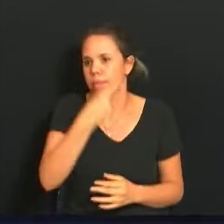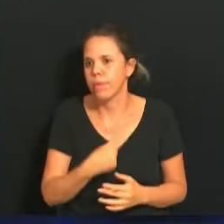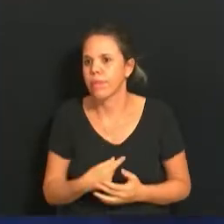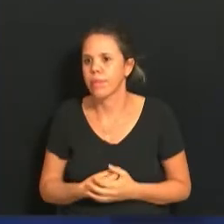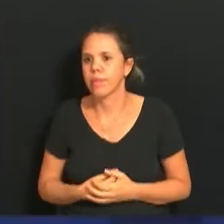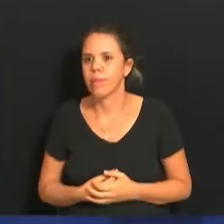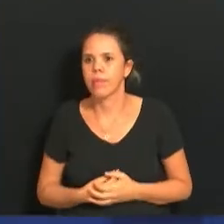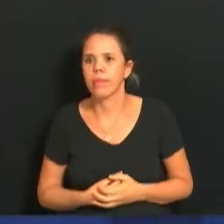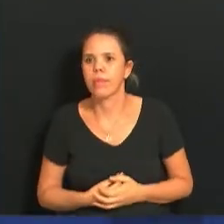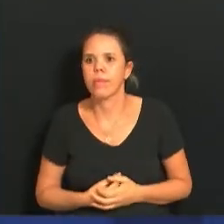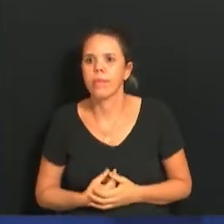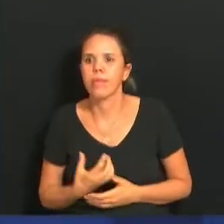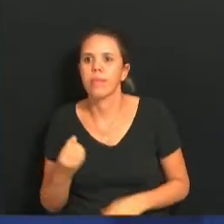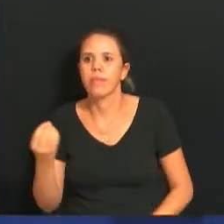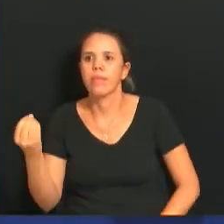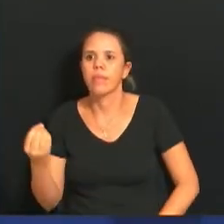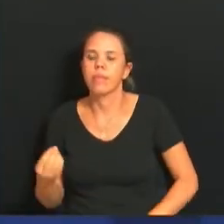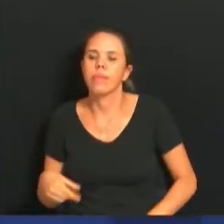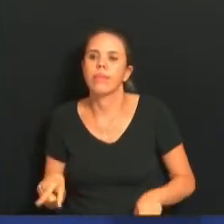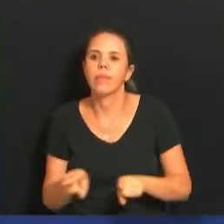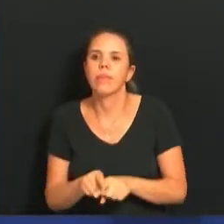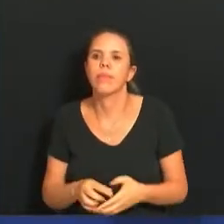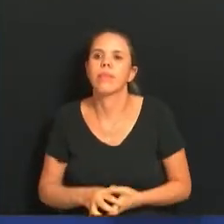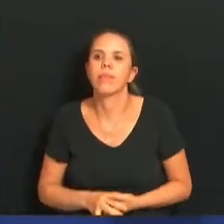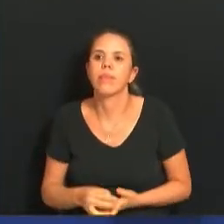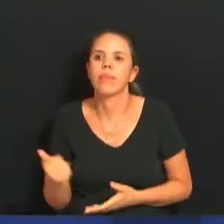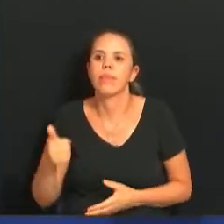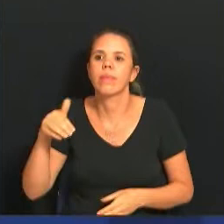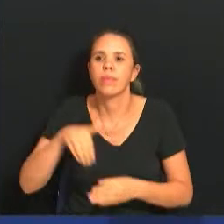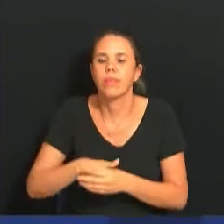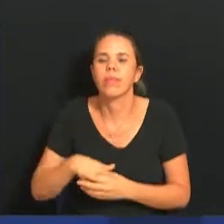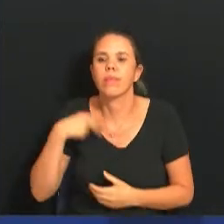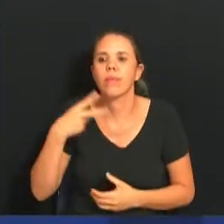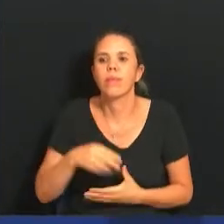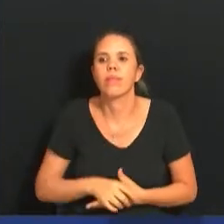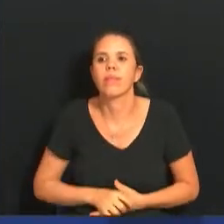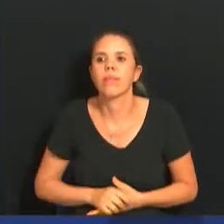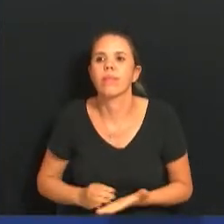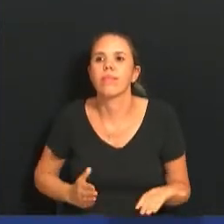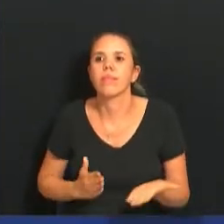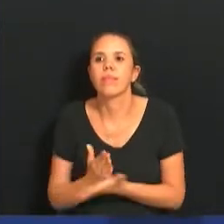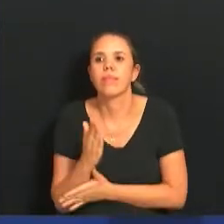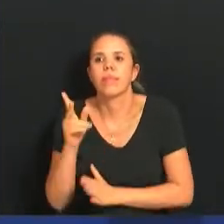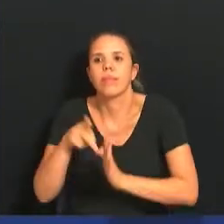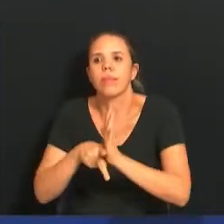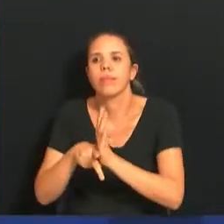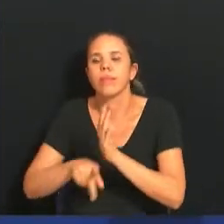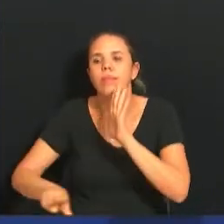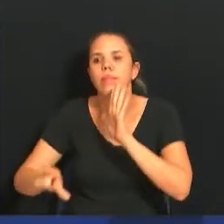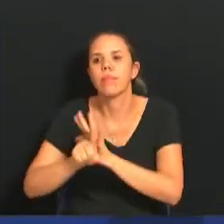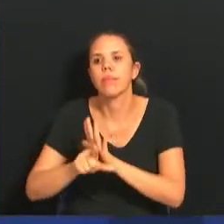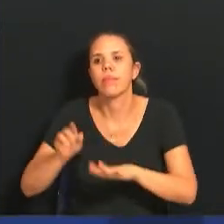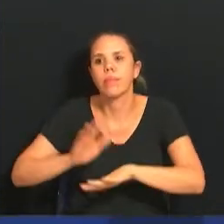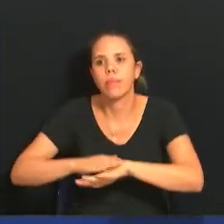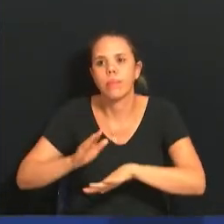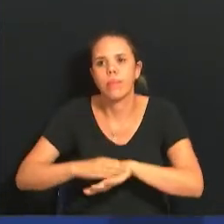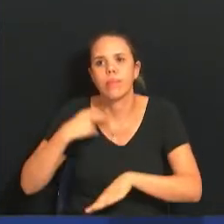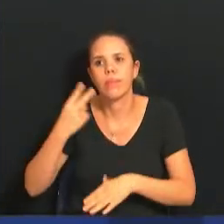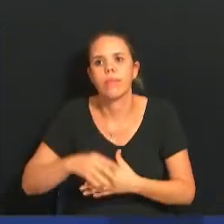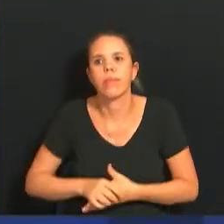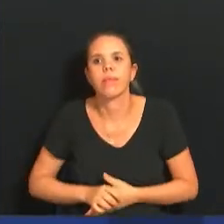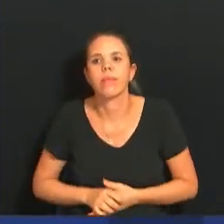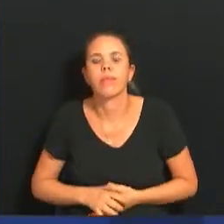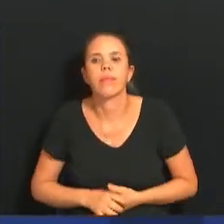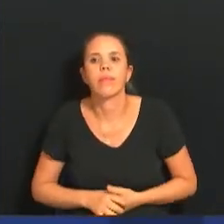entre as viagens. Também em primeira votação, os parlamentares aprovaram o projeto de lei de autoria do vereador Carmo